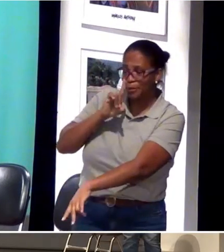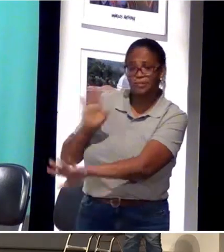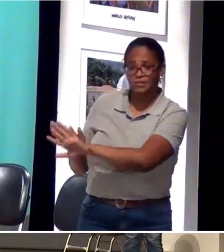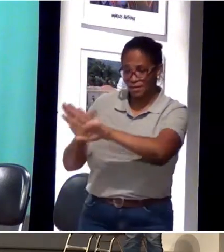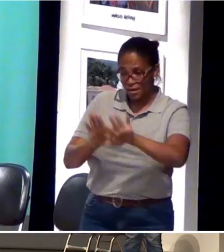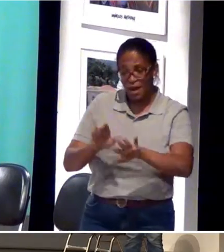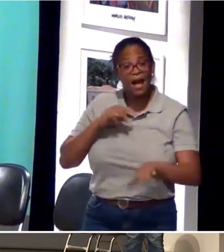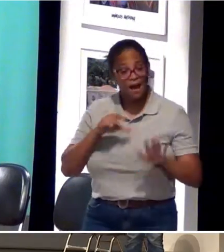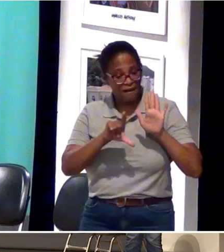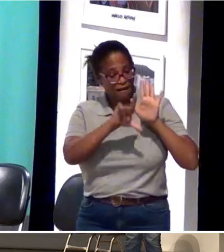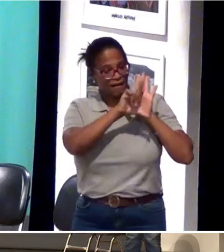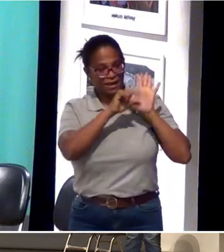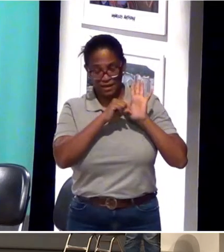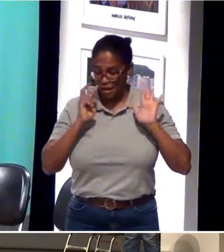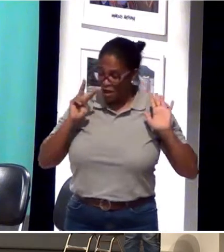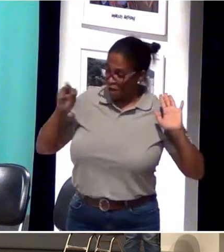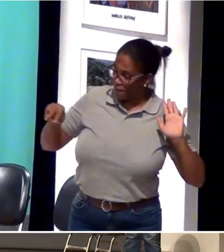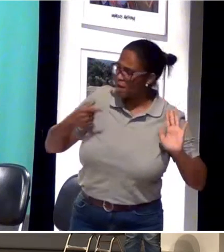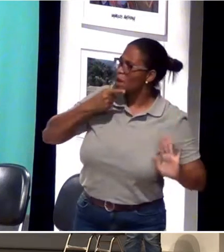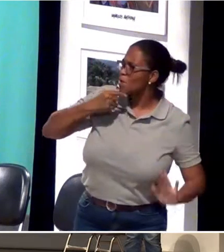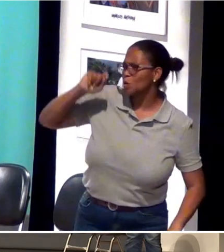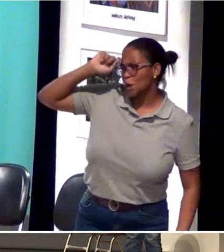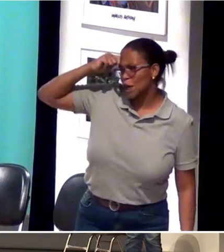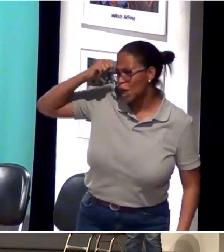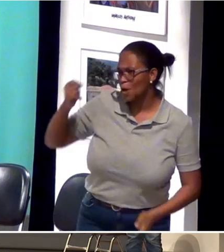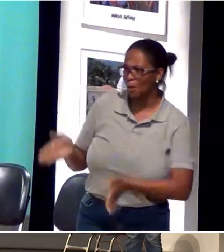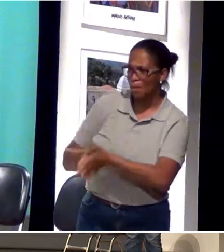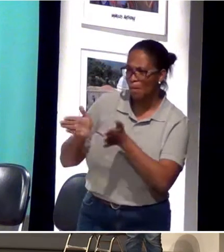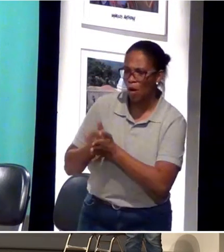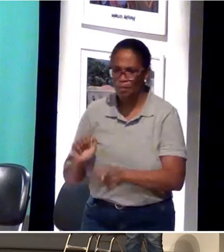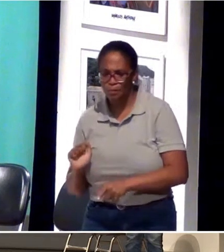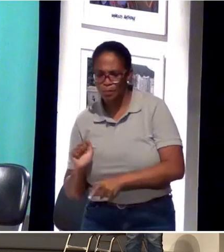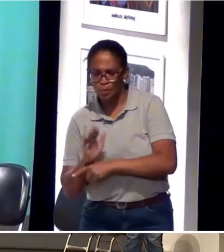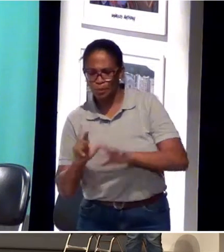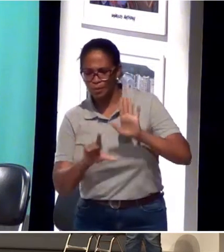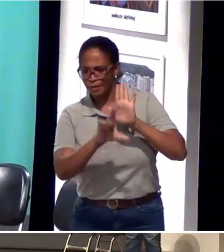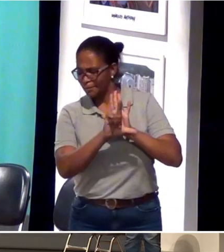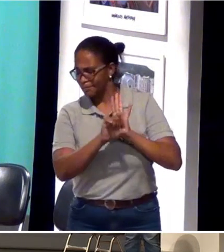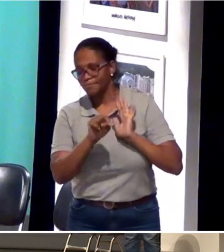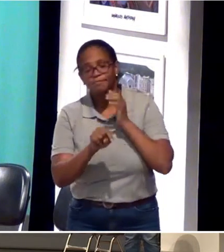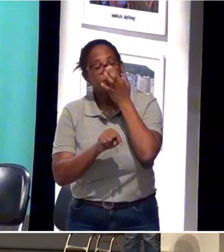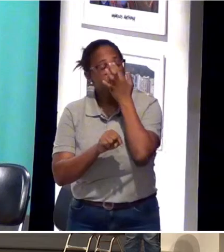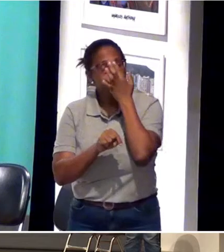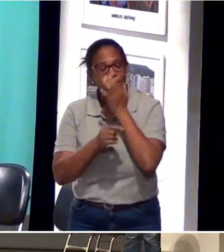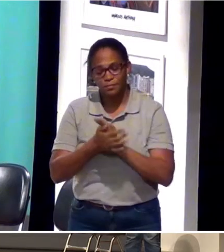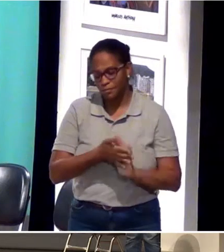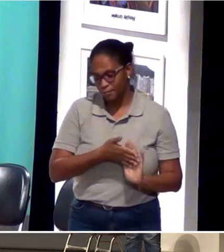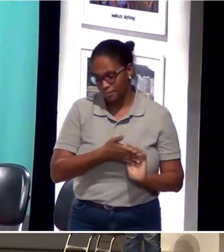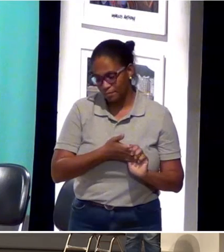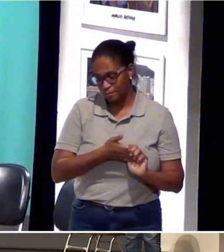menor que é esse menino negro e pobre que comete o ato infracional, ele está na